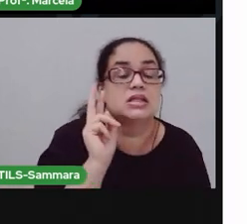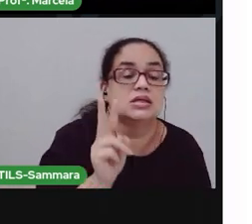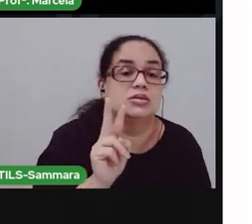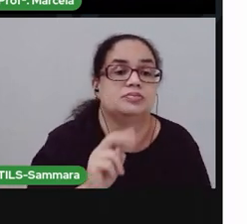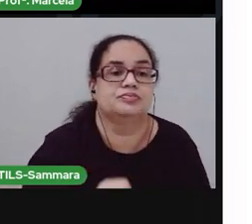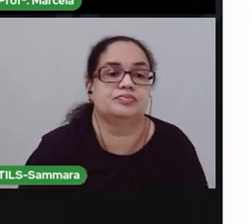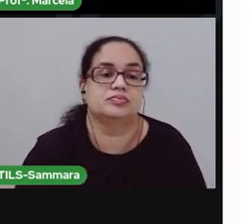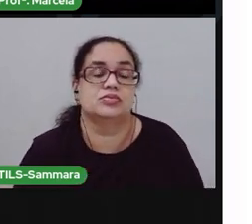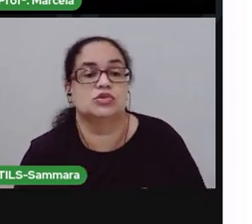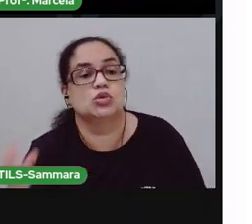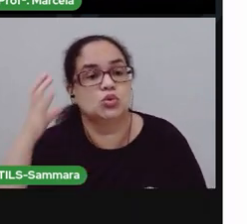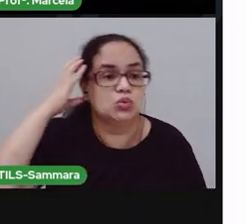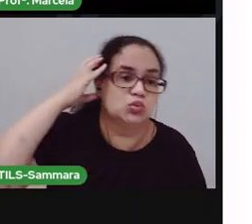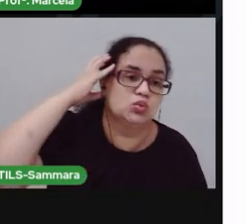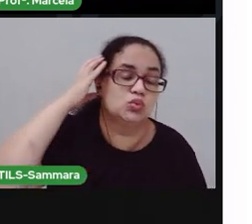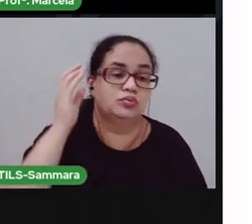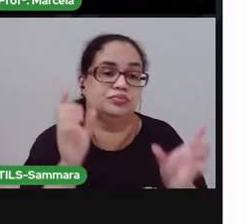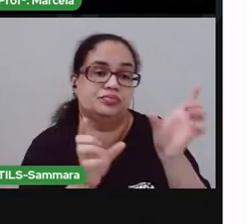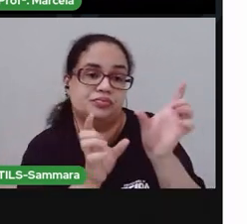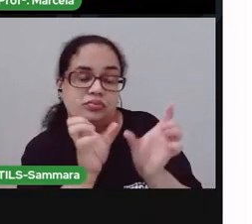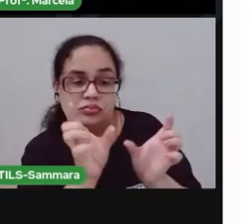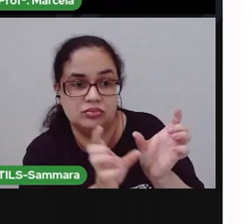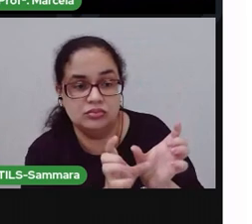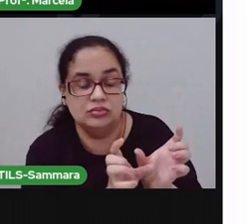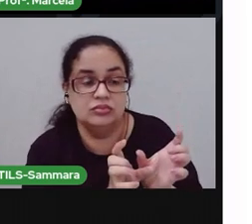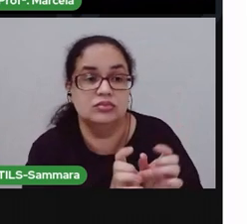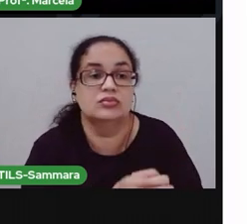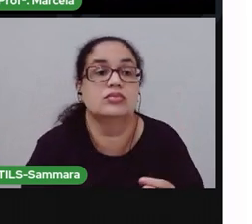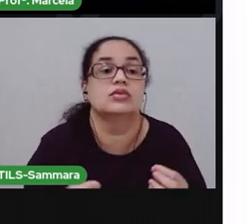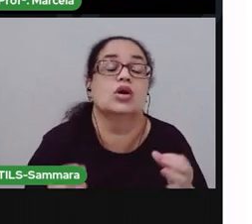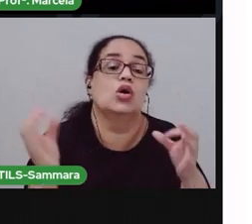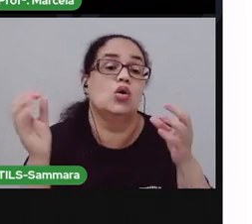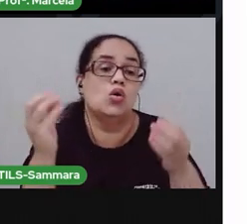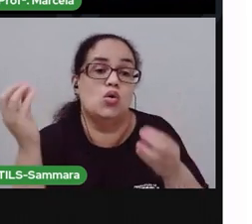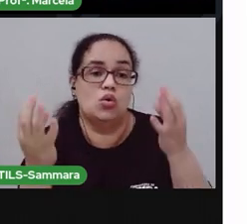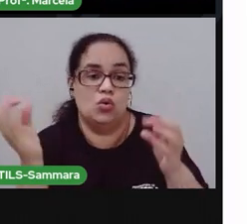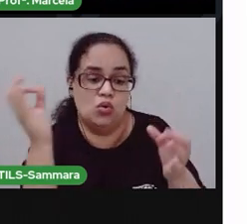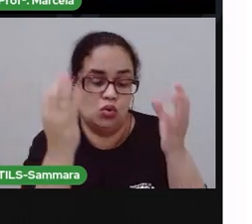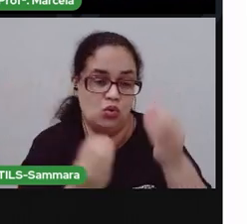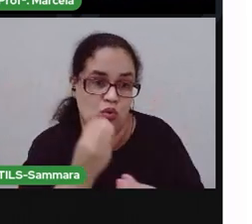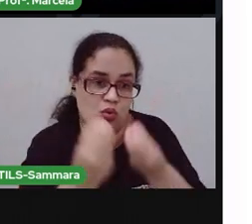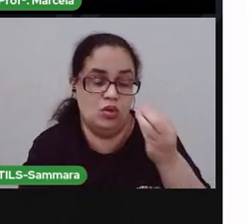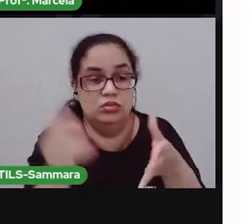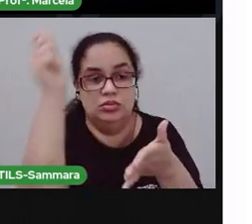sílabas, os fonemas, vendo a estrutura das palavras,